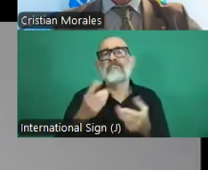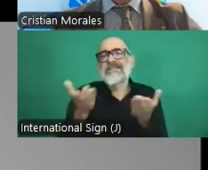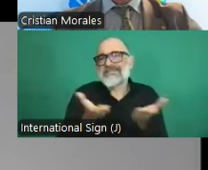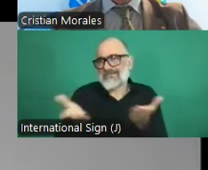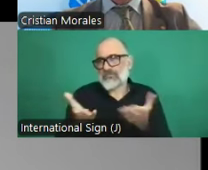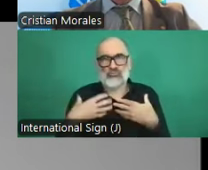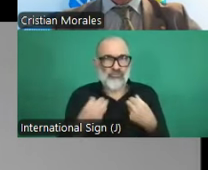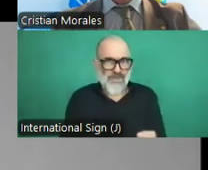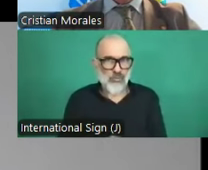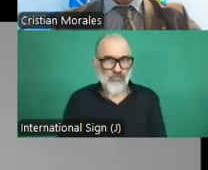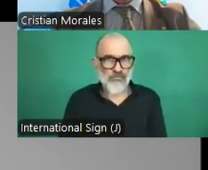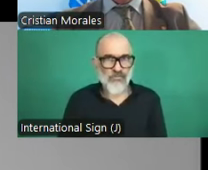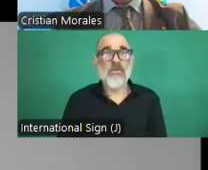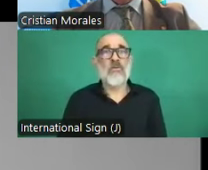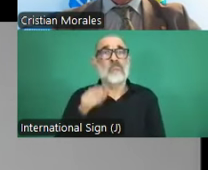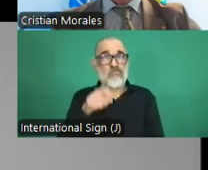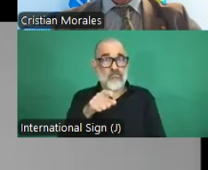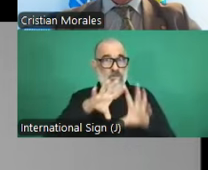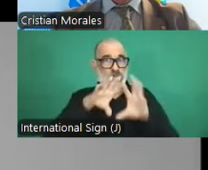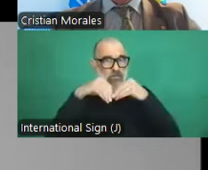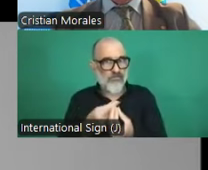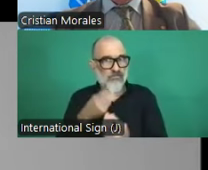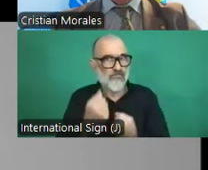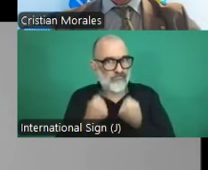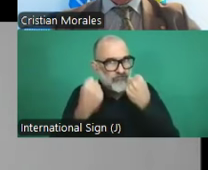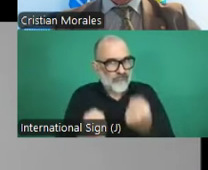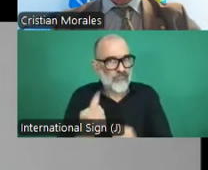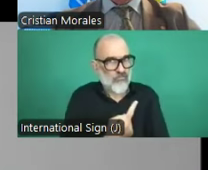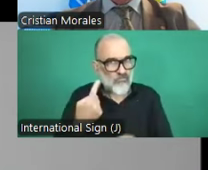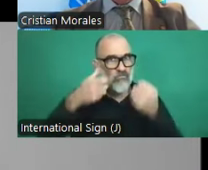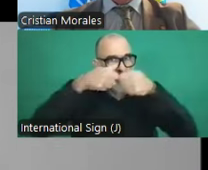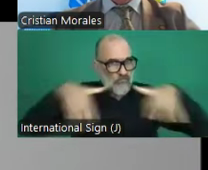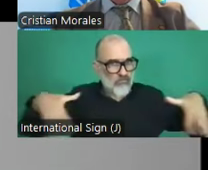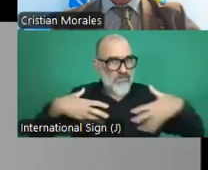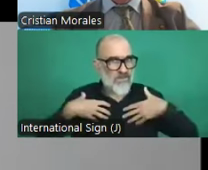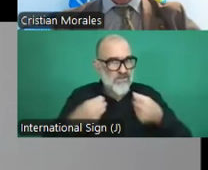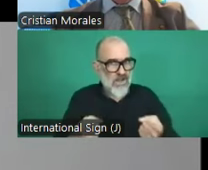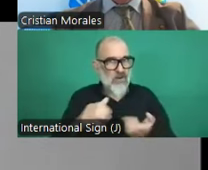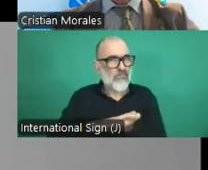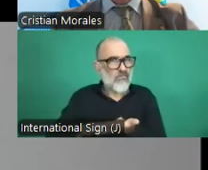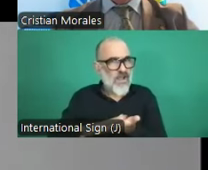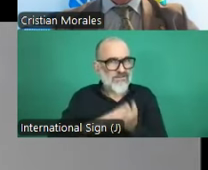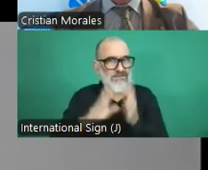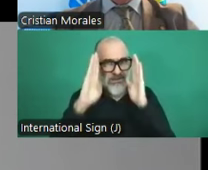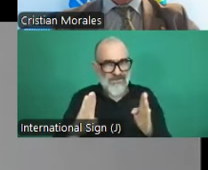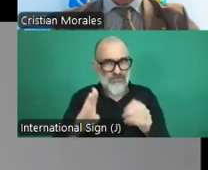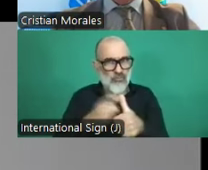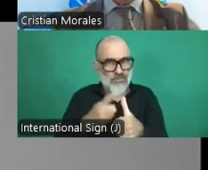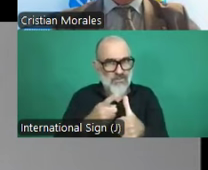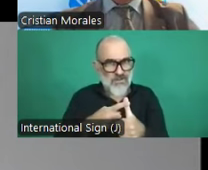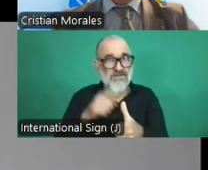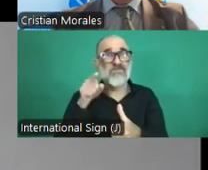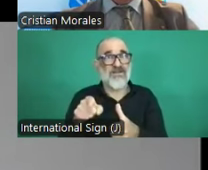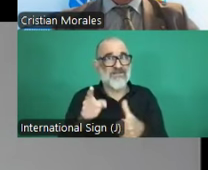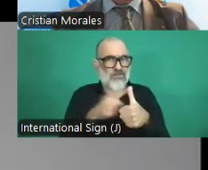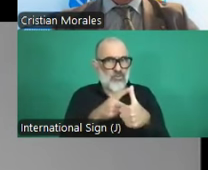com de la base na atenção prestation de primária, services essa é uma ação sanitaires. Outre fundamental le fait de para renforcer notre qualificar o que système chega de na atenção santé especializada. axé